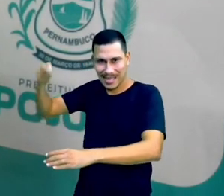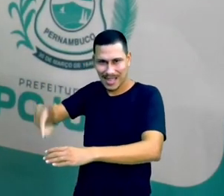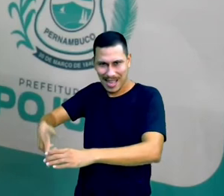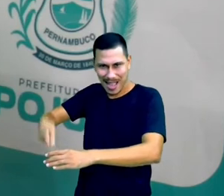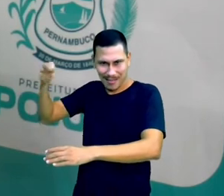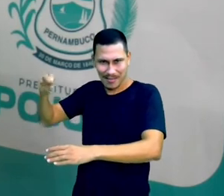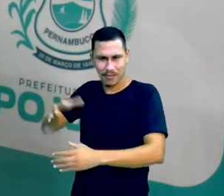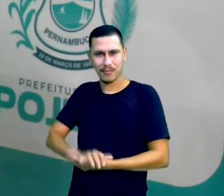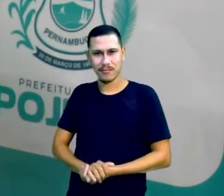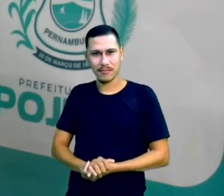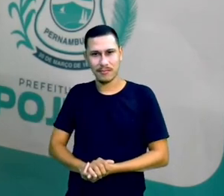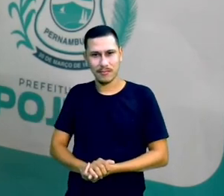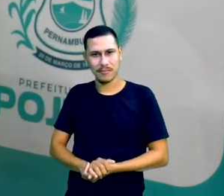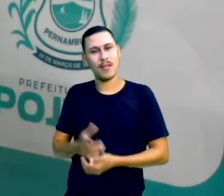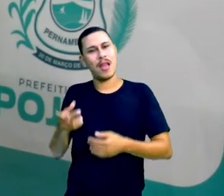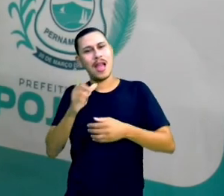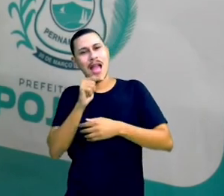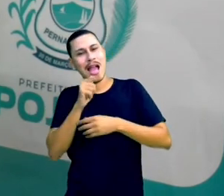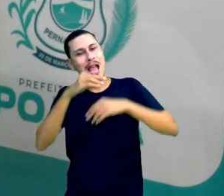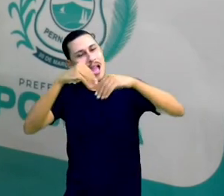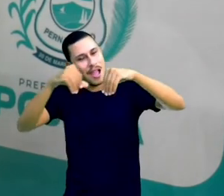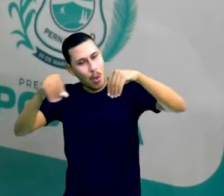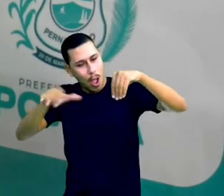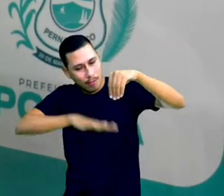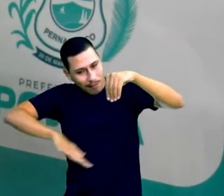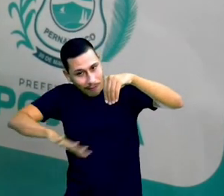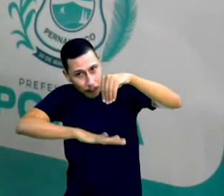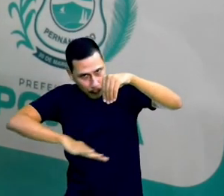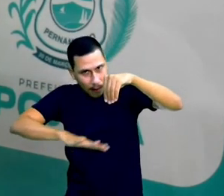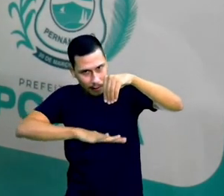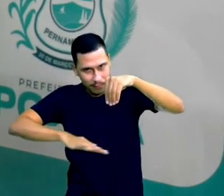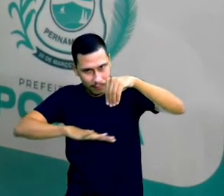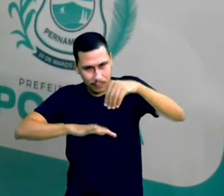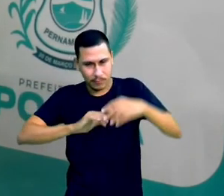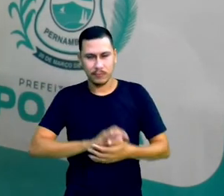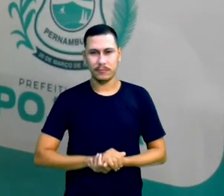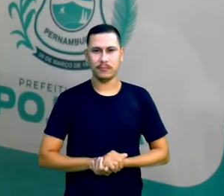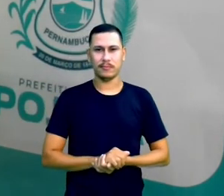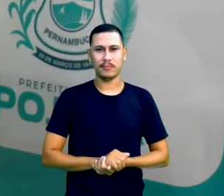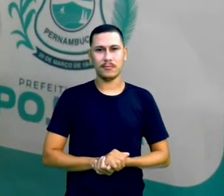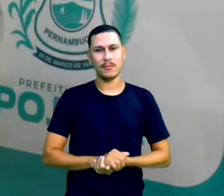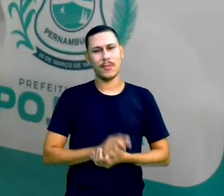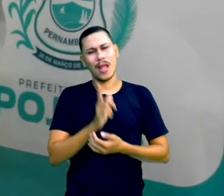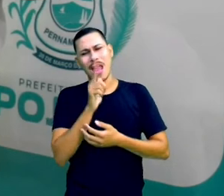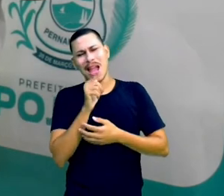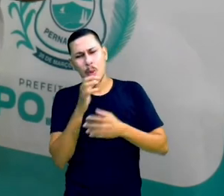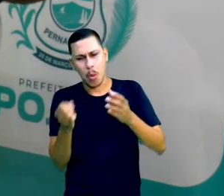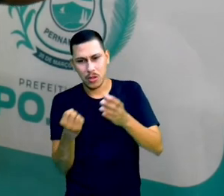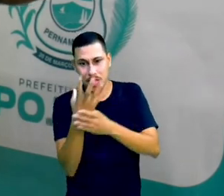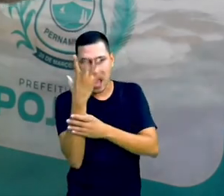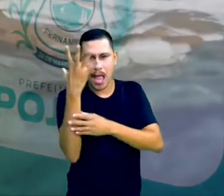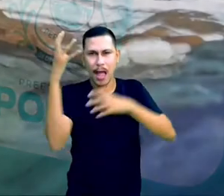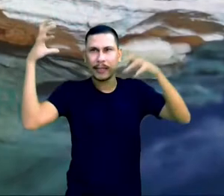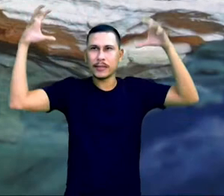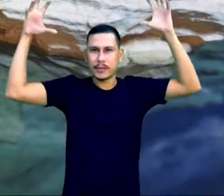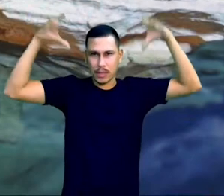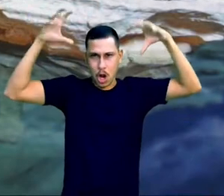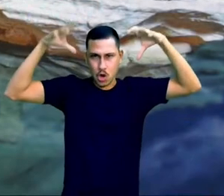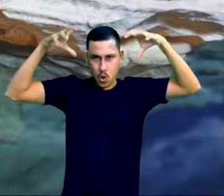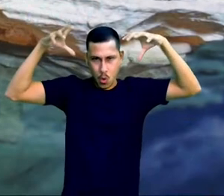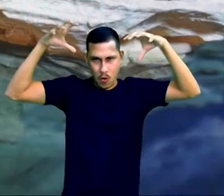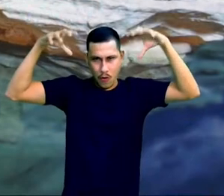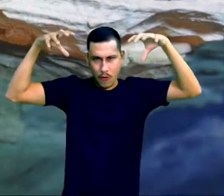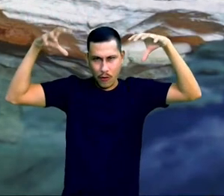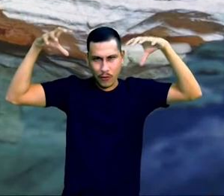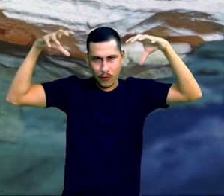preenchido justamente por essas águas subterrâneas, que são as águas que originam-se das chuvas.